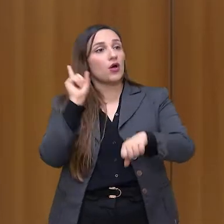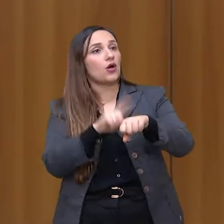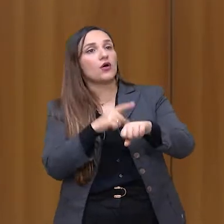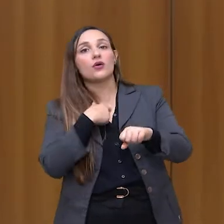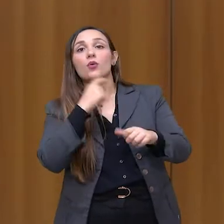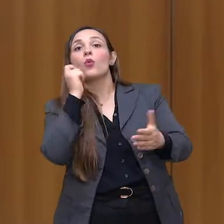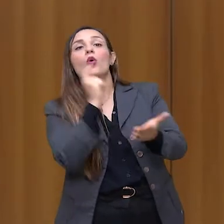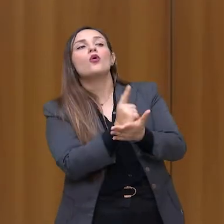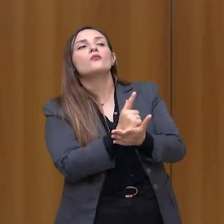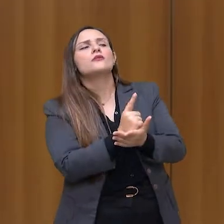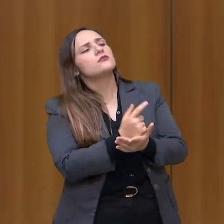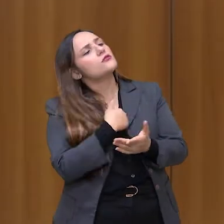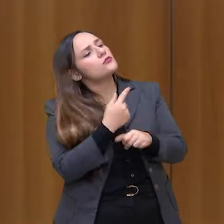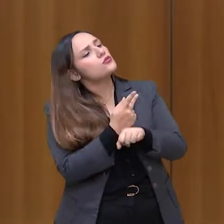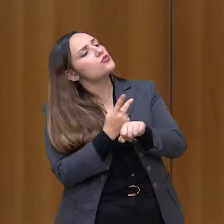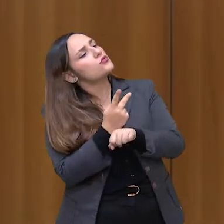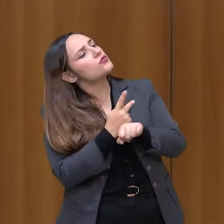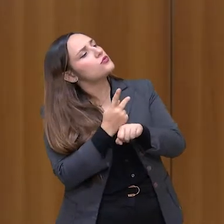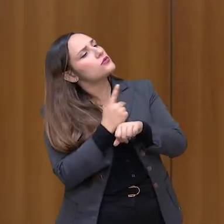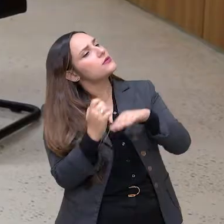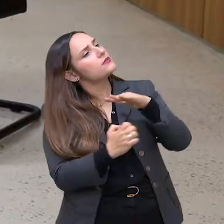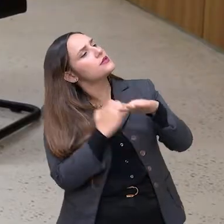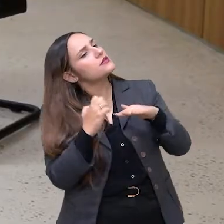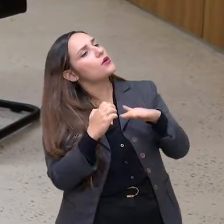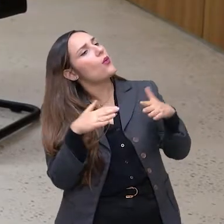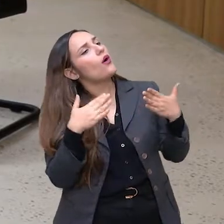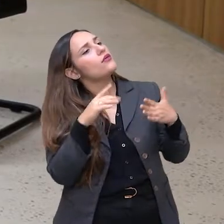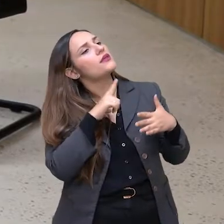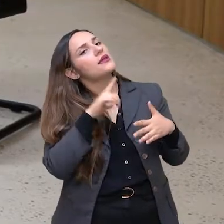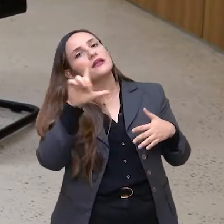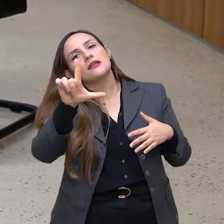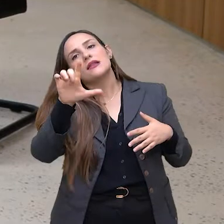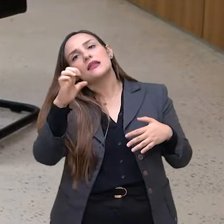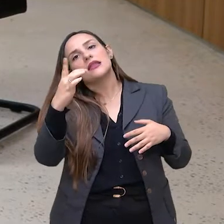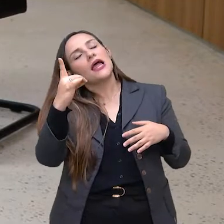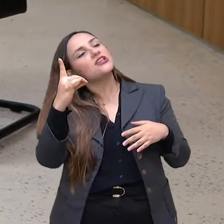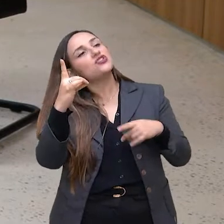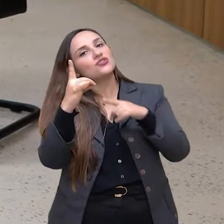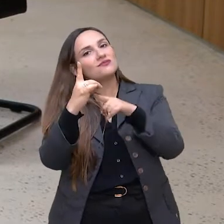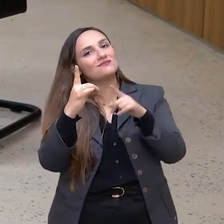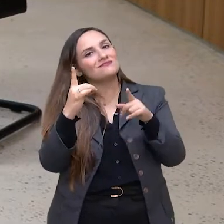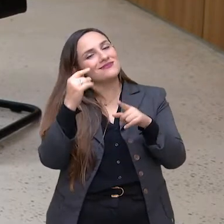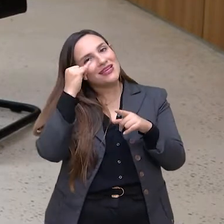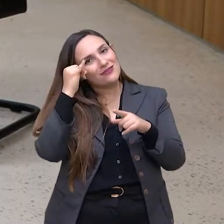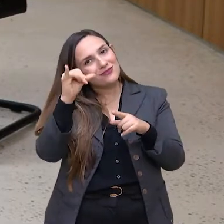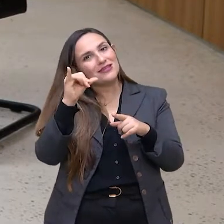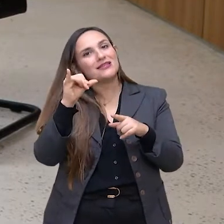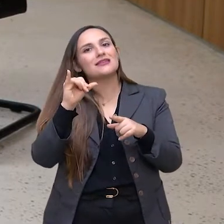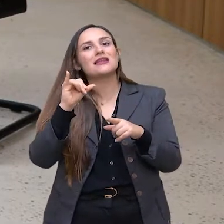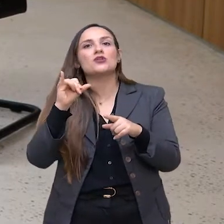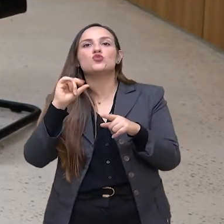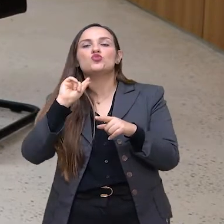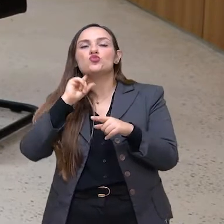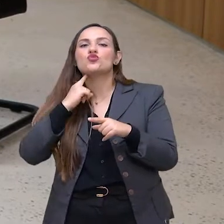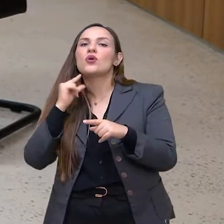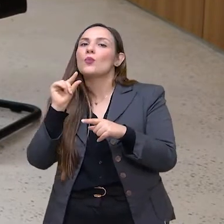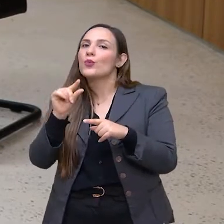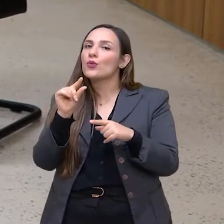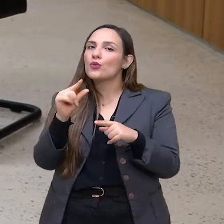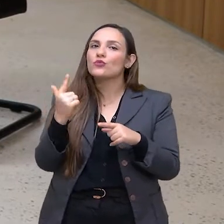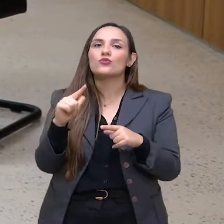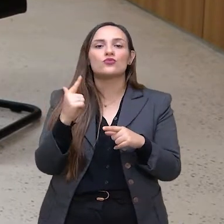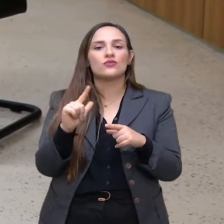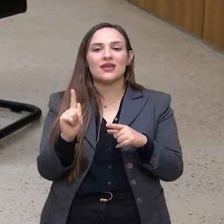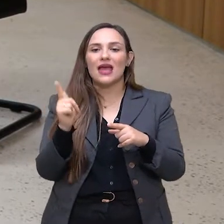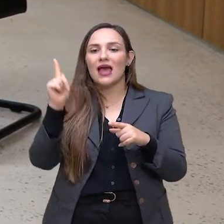sustentáveis, porque hoje a gente compra lâmpada de LED, que é menos poluente, tal, né? Não tem o gás, tal, mas